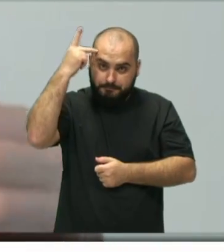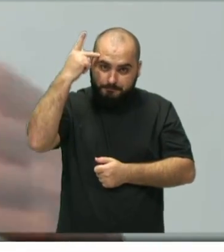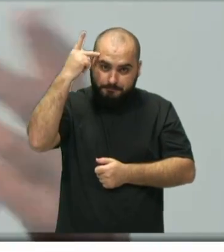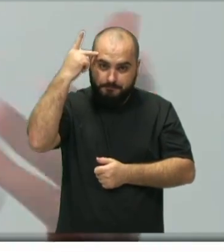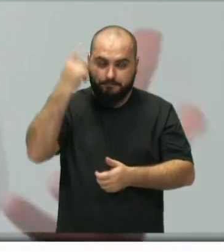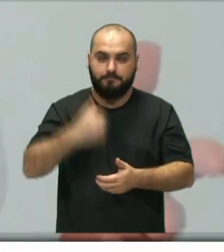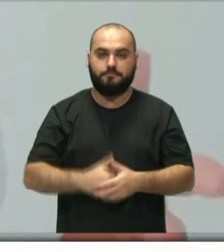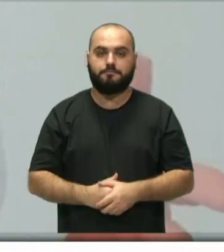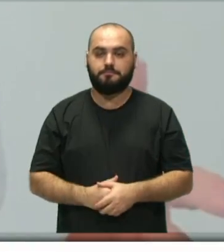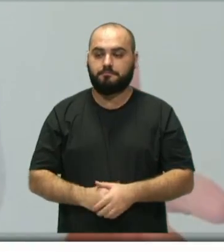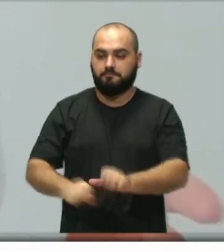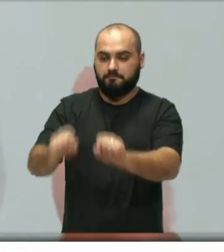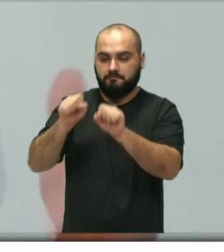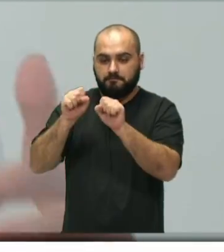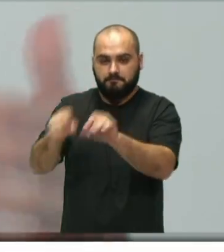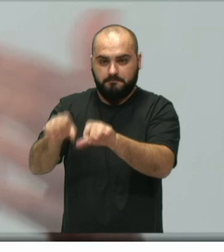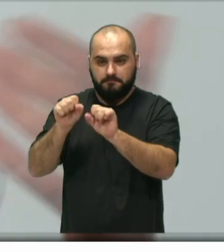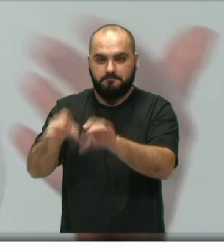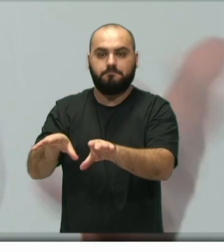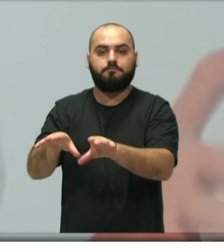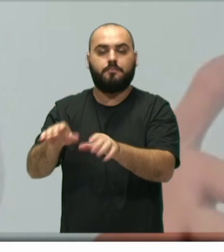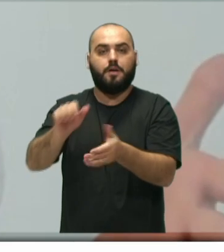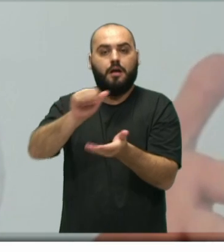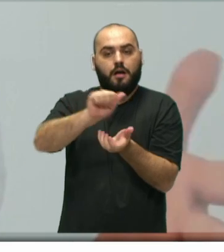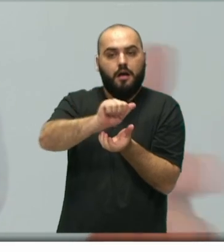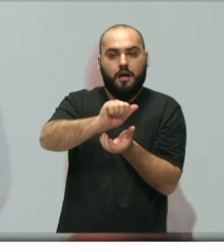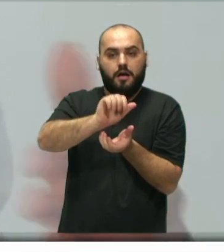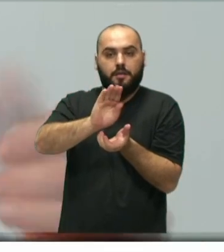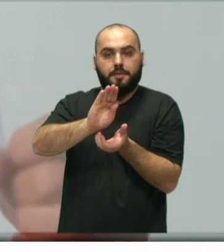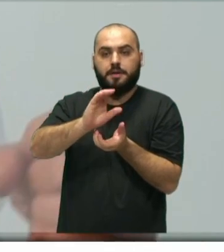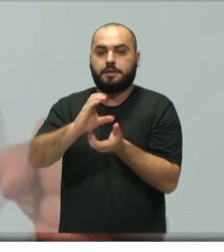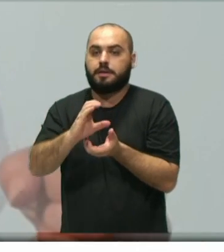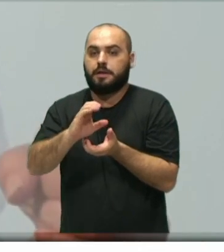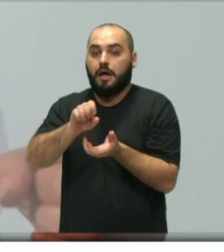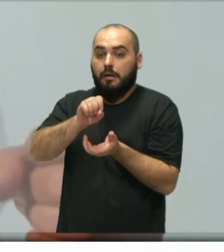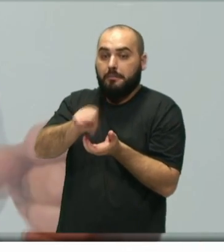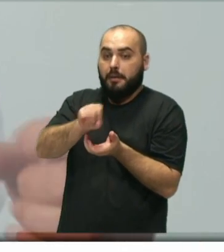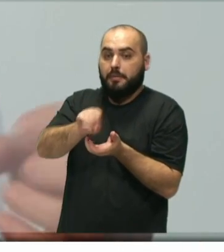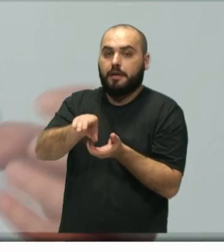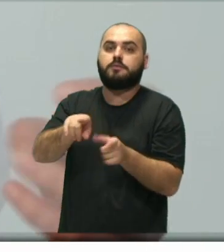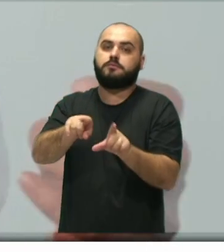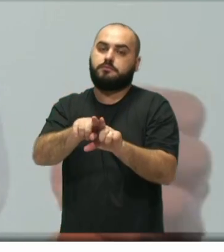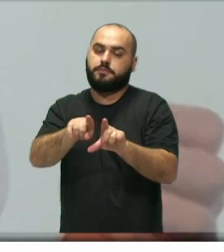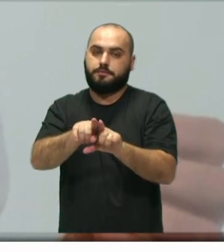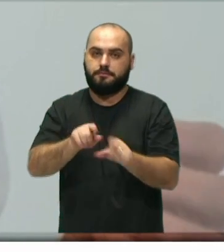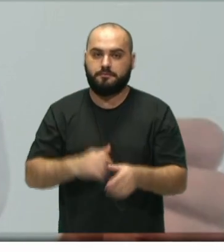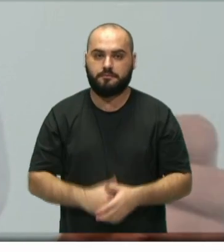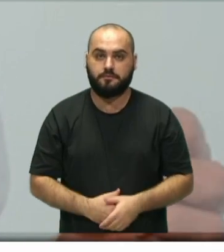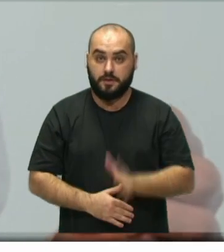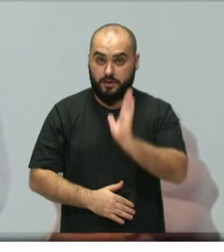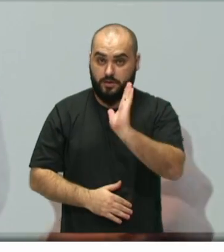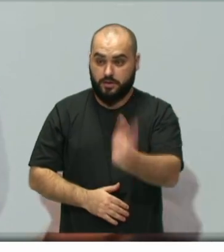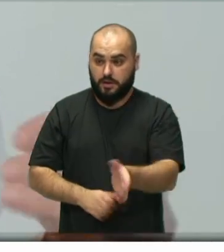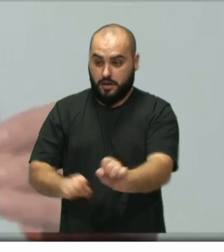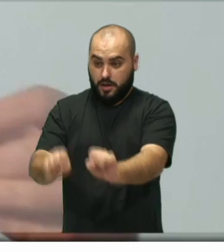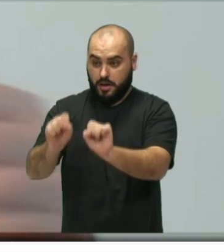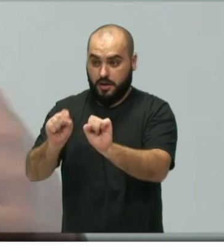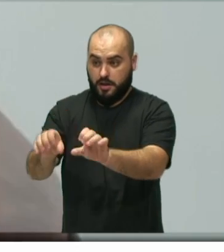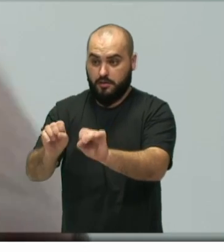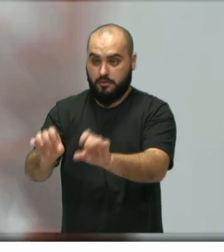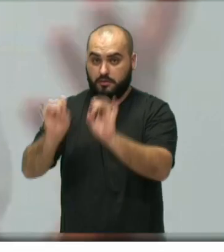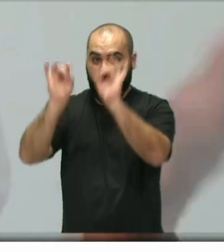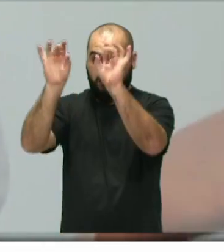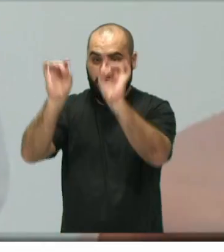é fundamental na educação, na alfabetização. Na educação especial, a gente trabalha